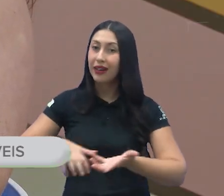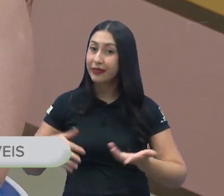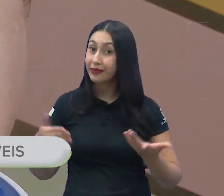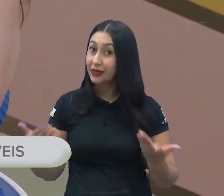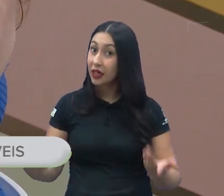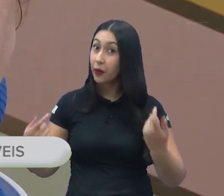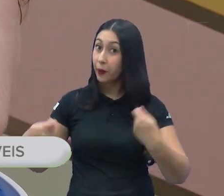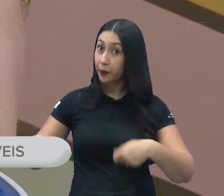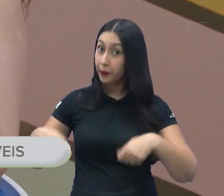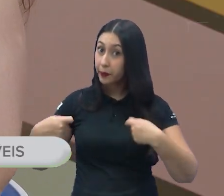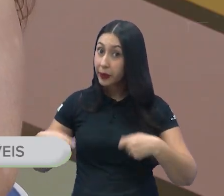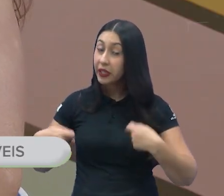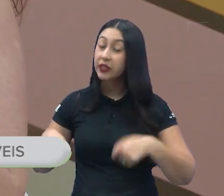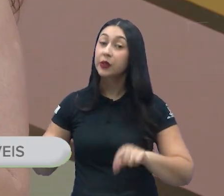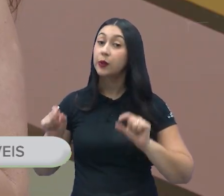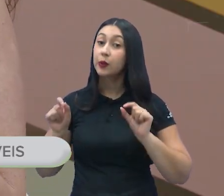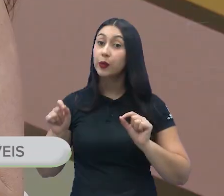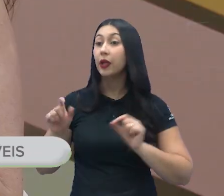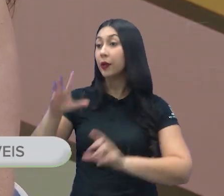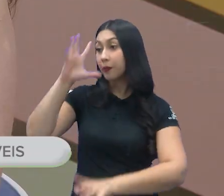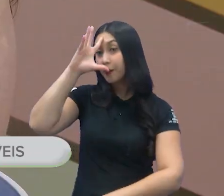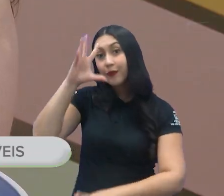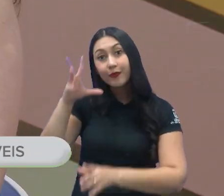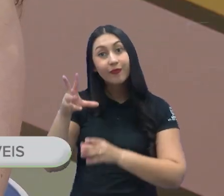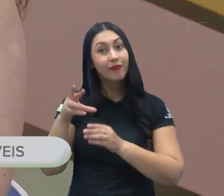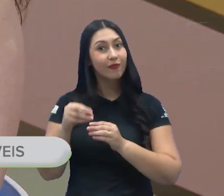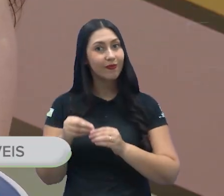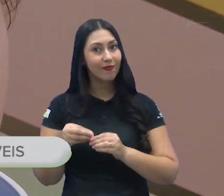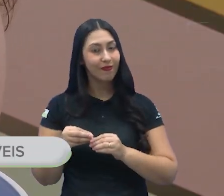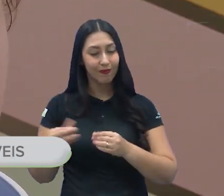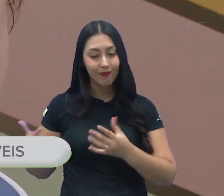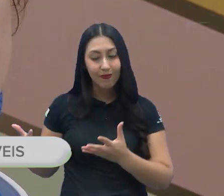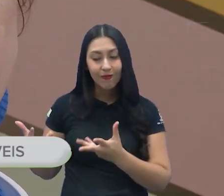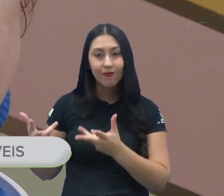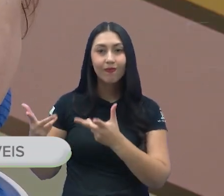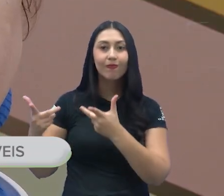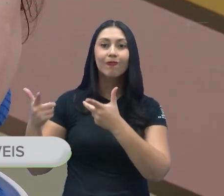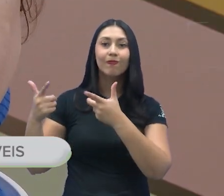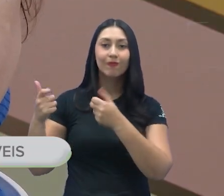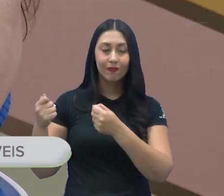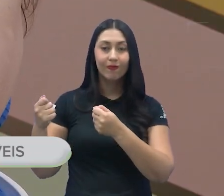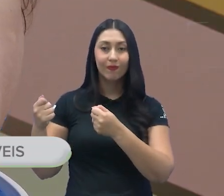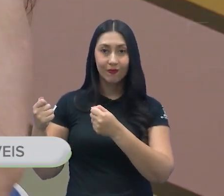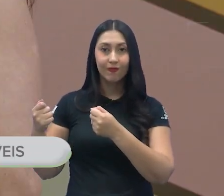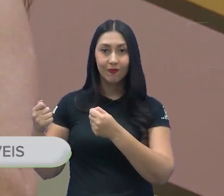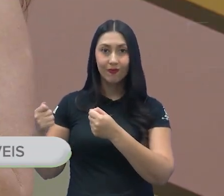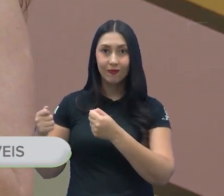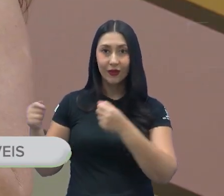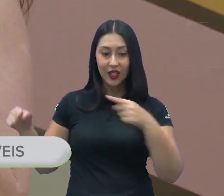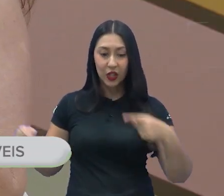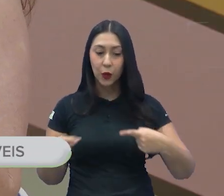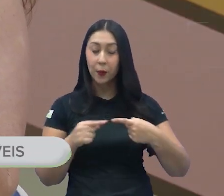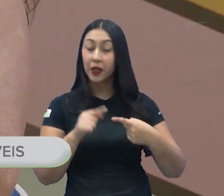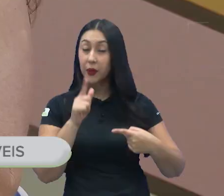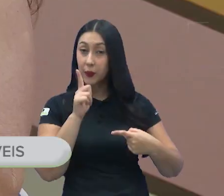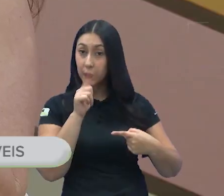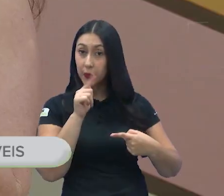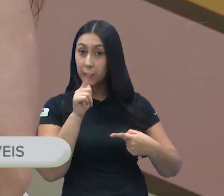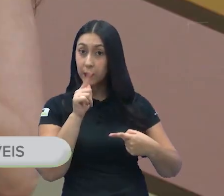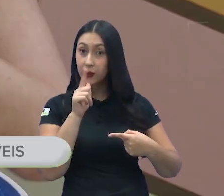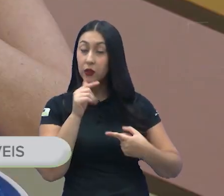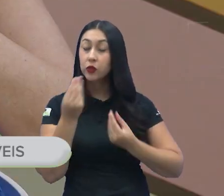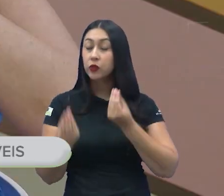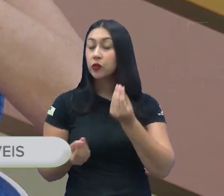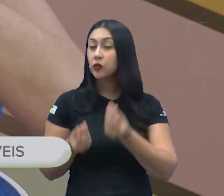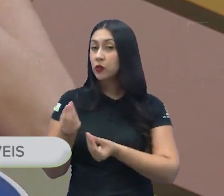aprender a entender essas qualidades que vêm do elemento a água e como que ele